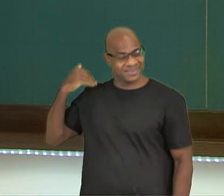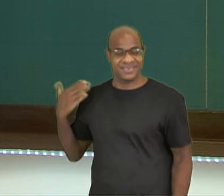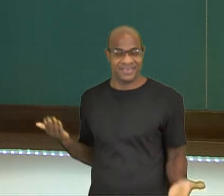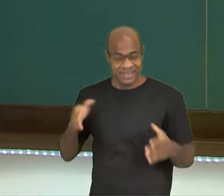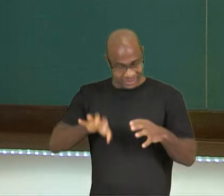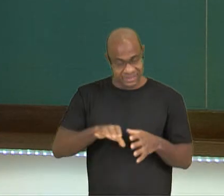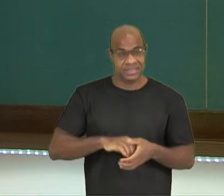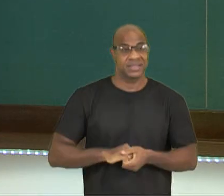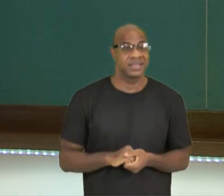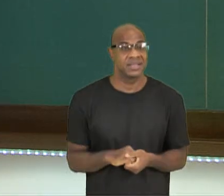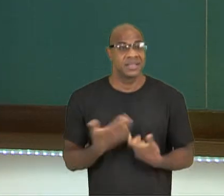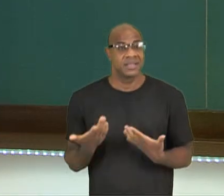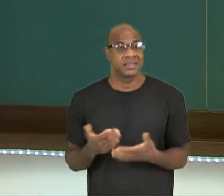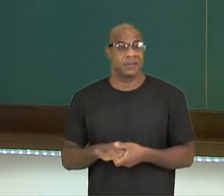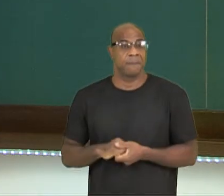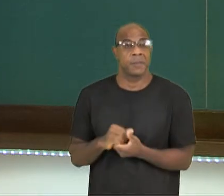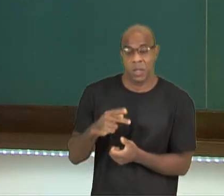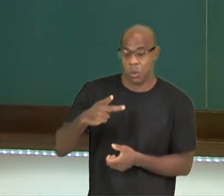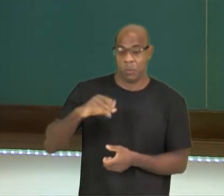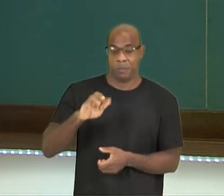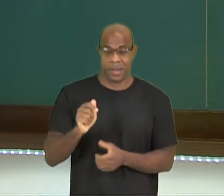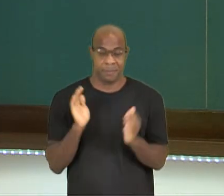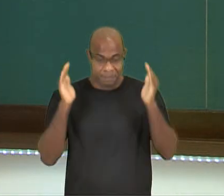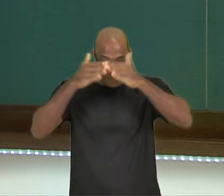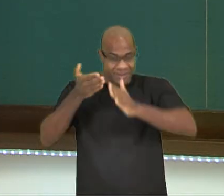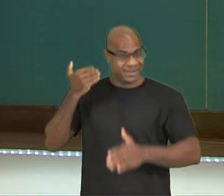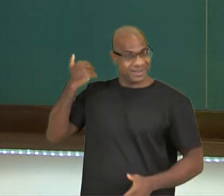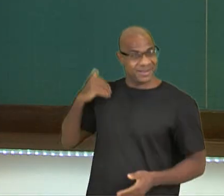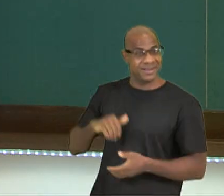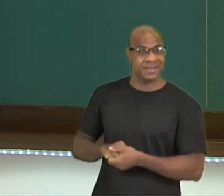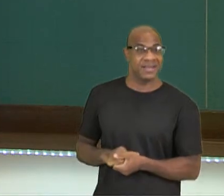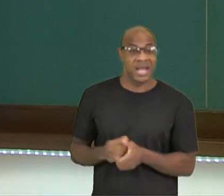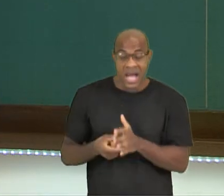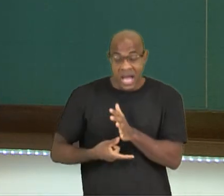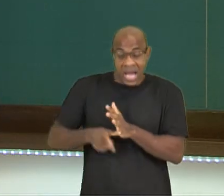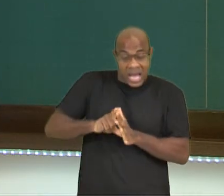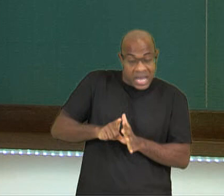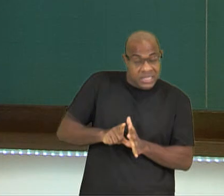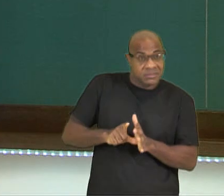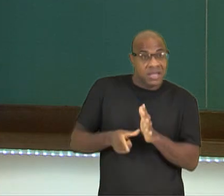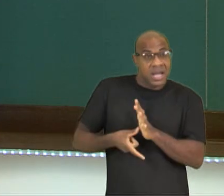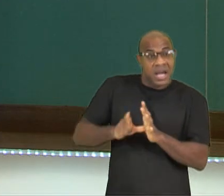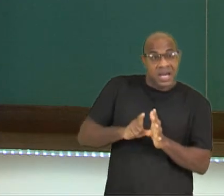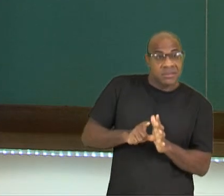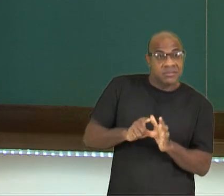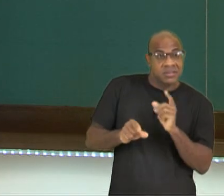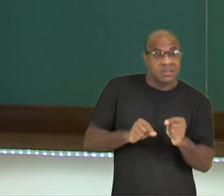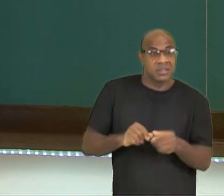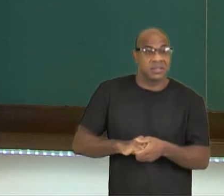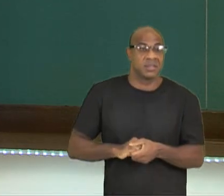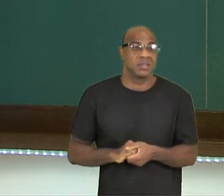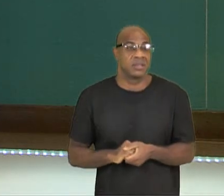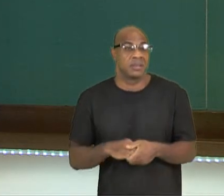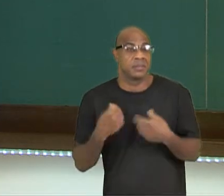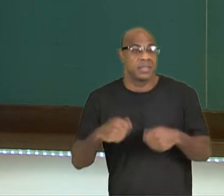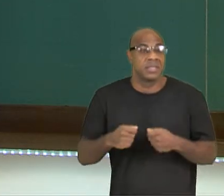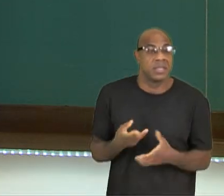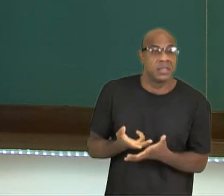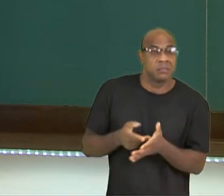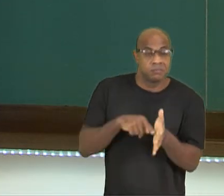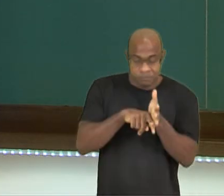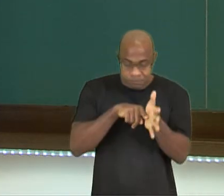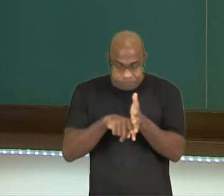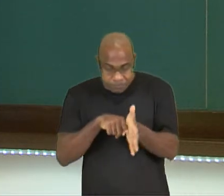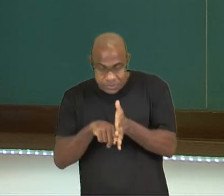devaneio daquele Papa, né? Então, assim, antes disso, que a gente vai chegar, né, a gente vai ter que buscar lá atrás